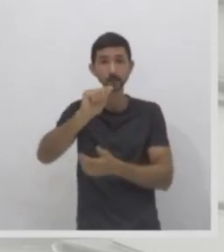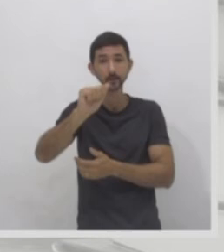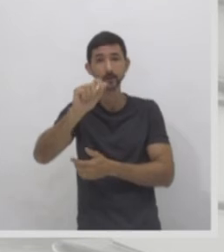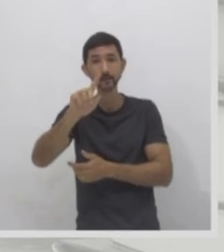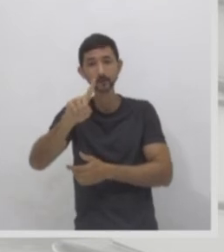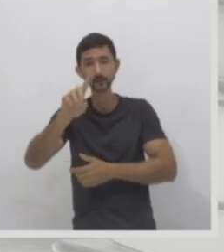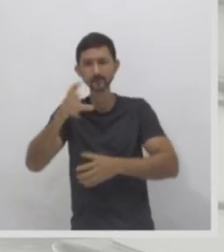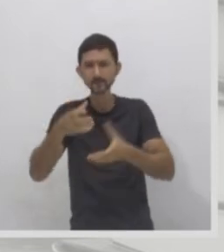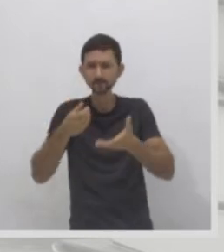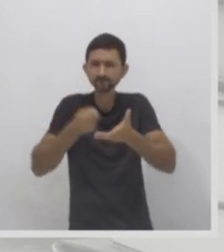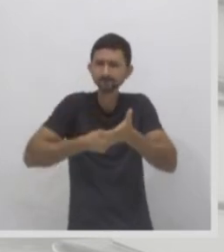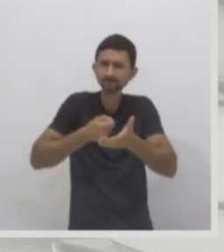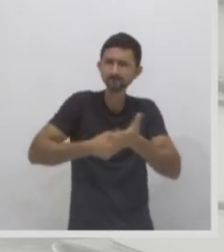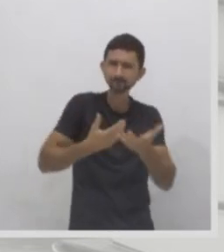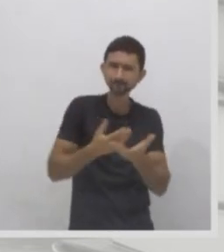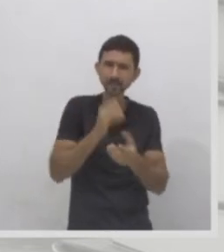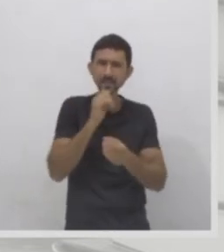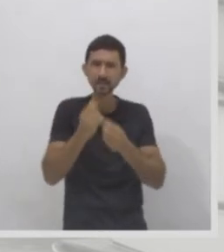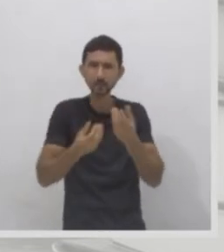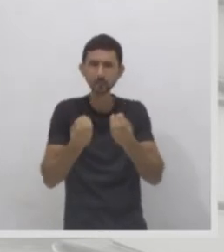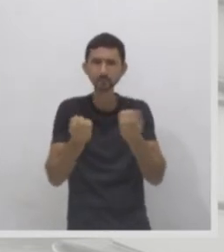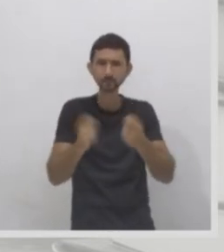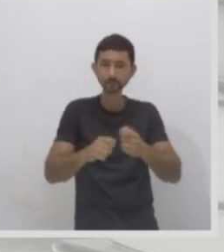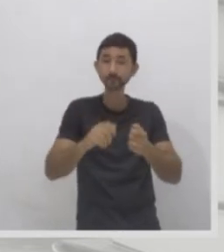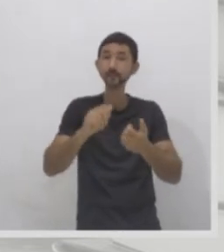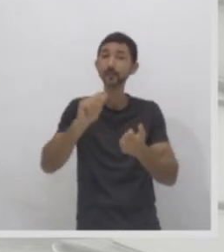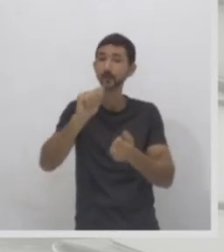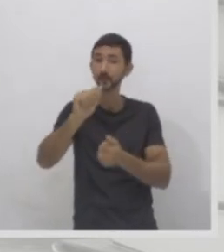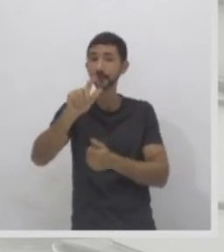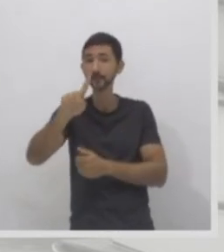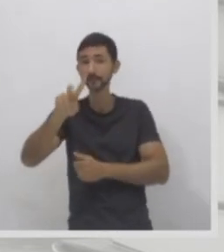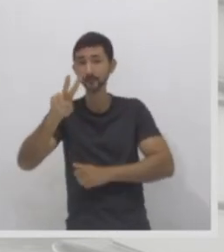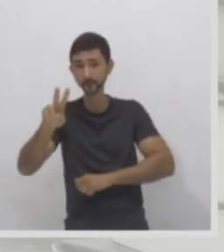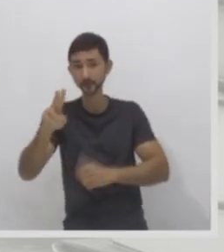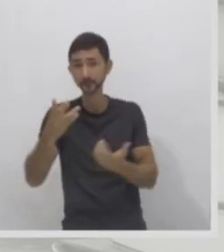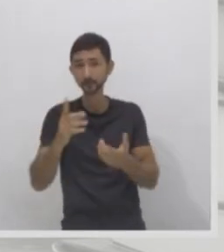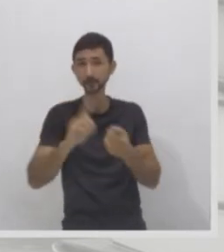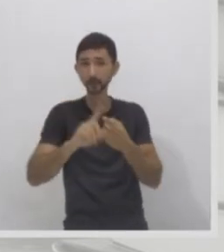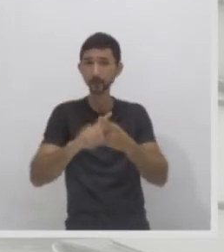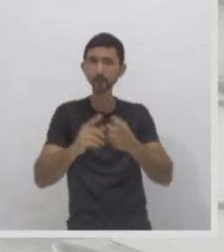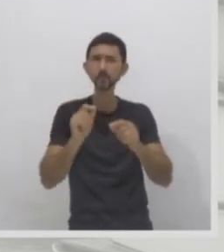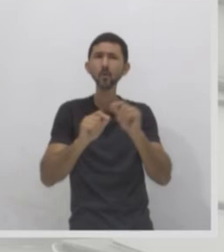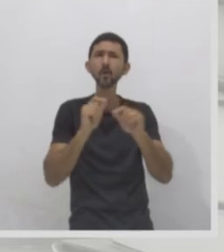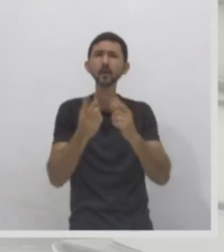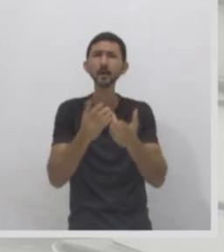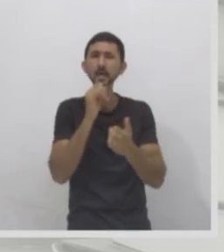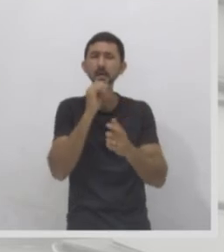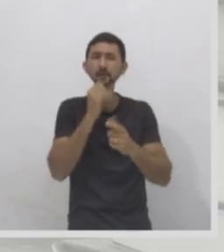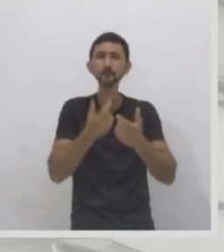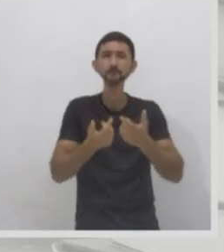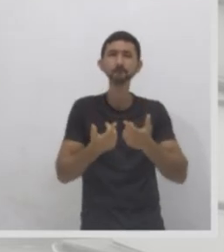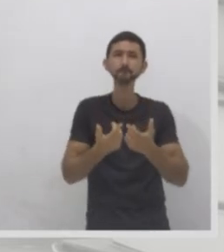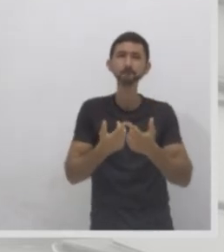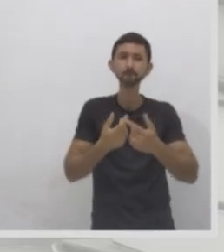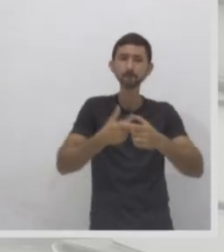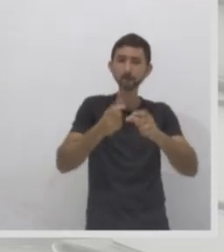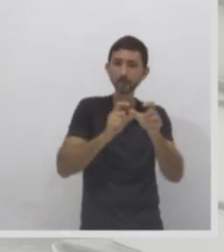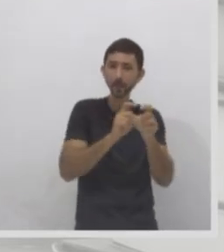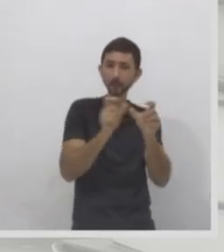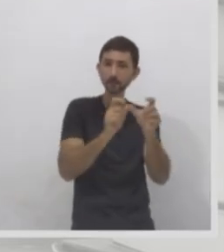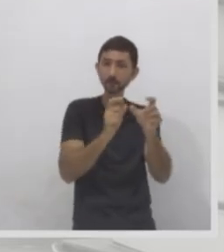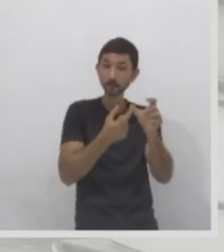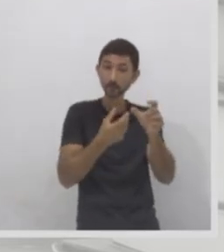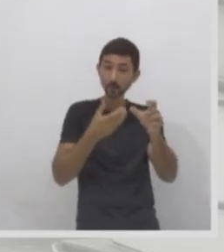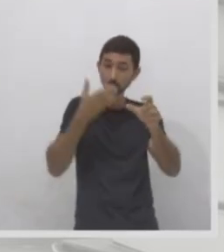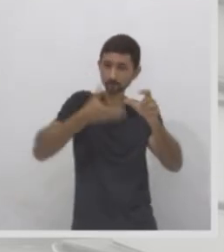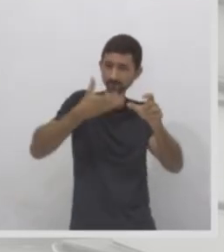intensidade. E aí ele seria um adjunto adverbial de intensidade também, por quê? Primeiro, ele intensifica a